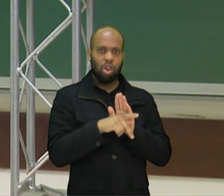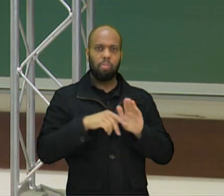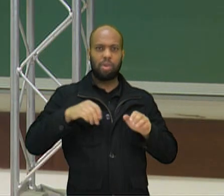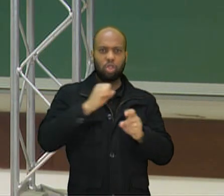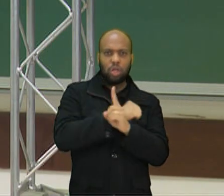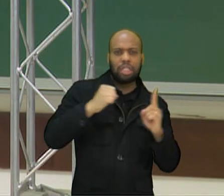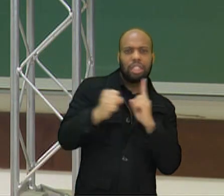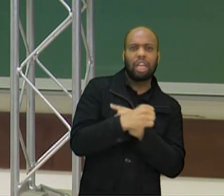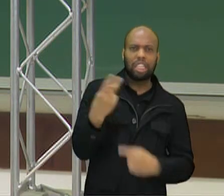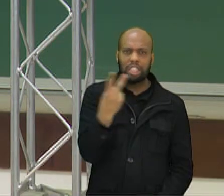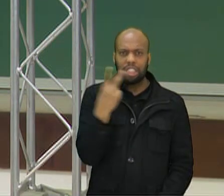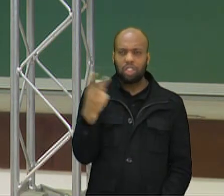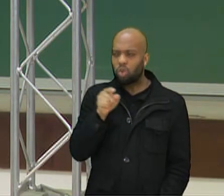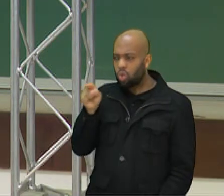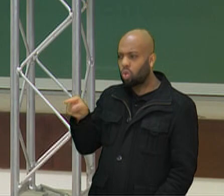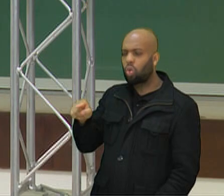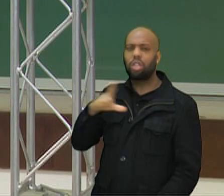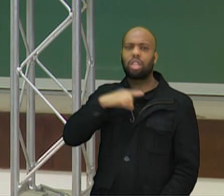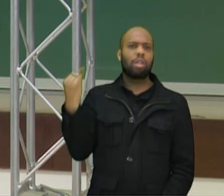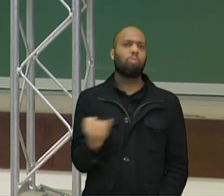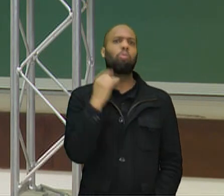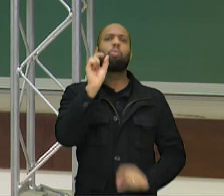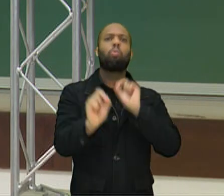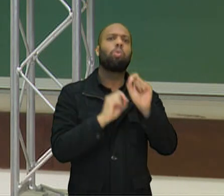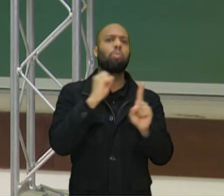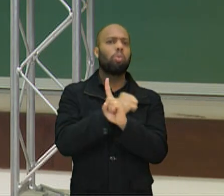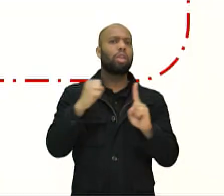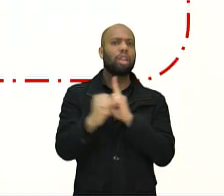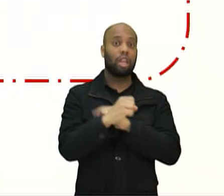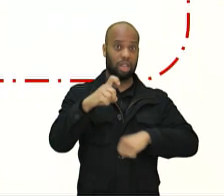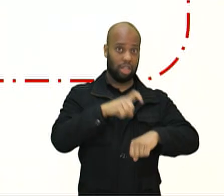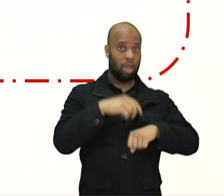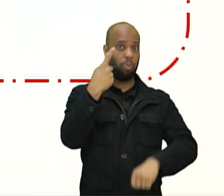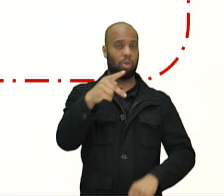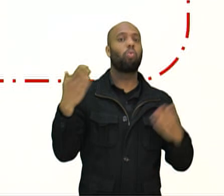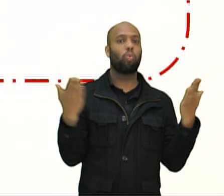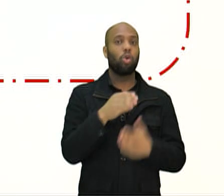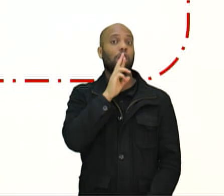oceanos economicamente para a nossa sociedade? O tempo está na tela, vai lá!